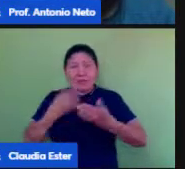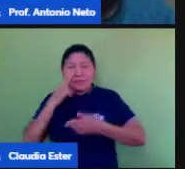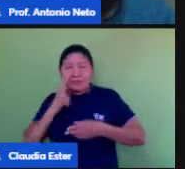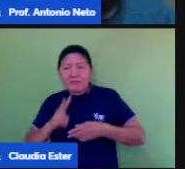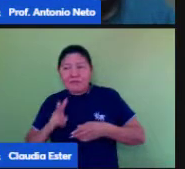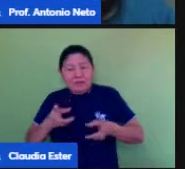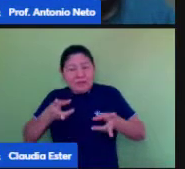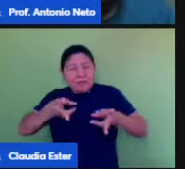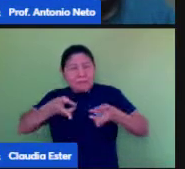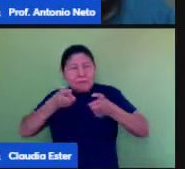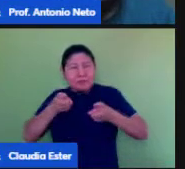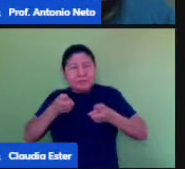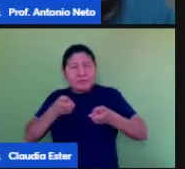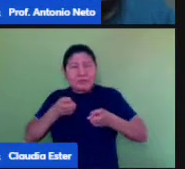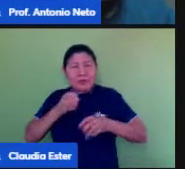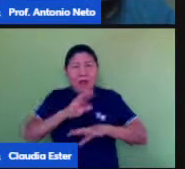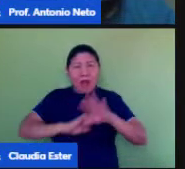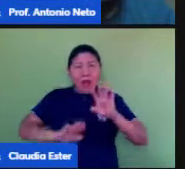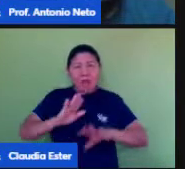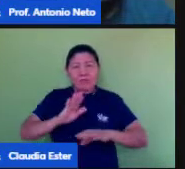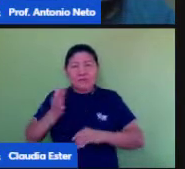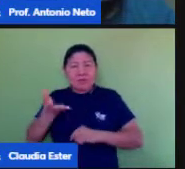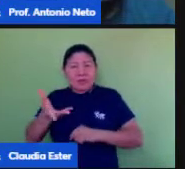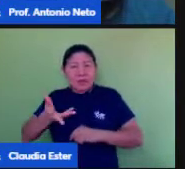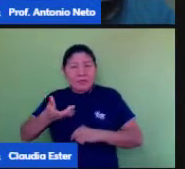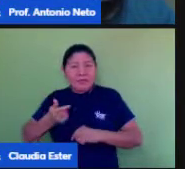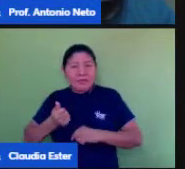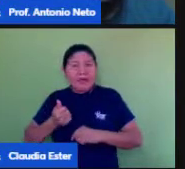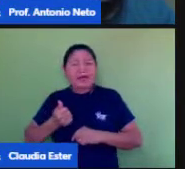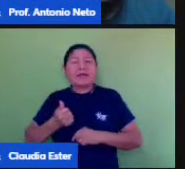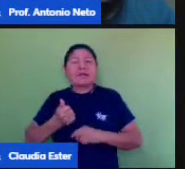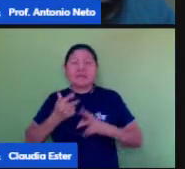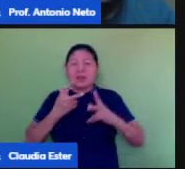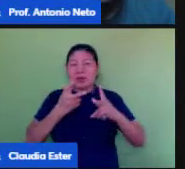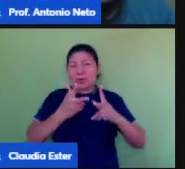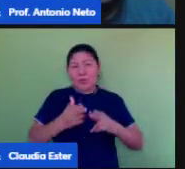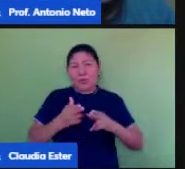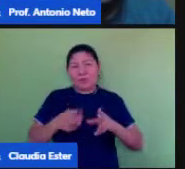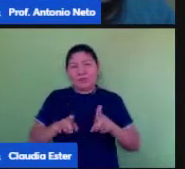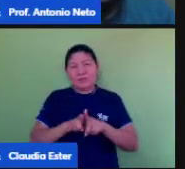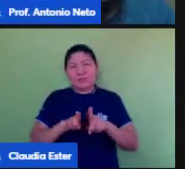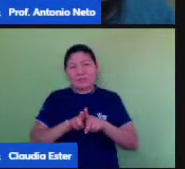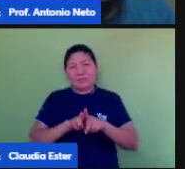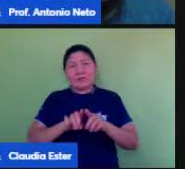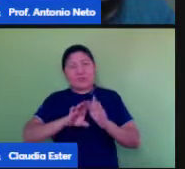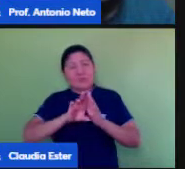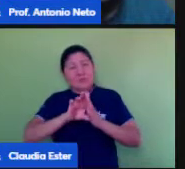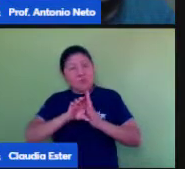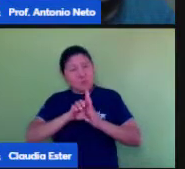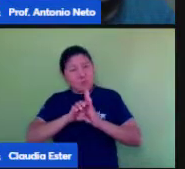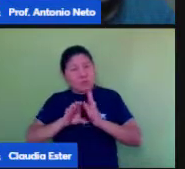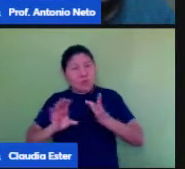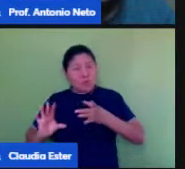que se repetem com níveis de complexidade diferentes. Próximo slide.